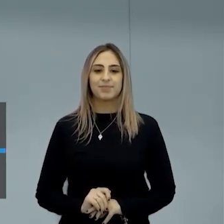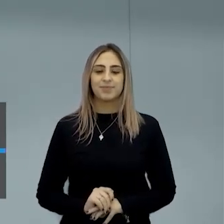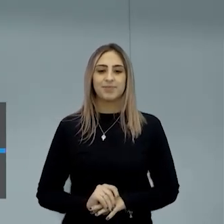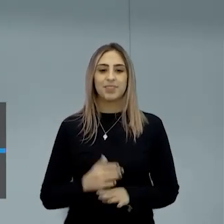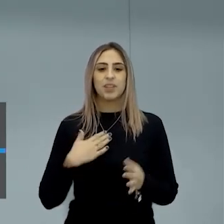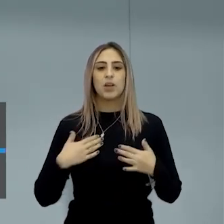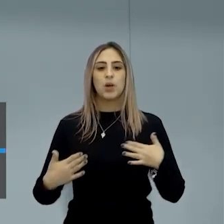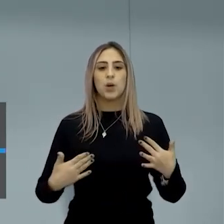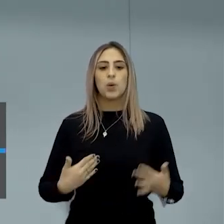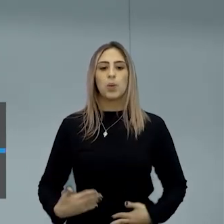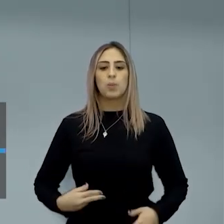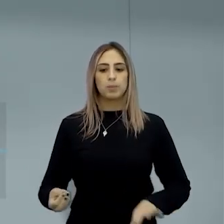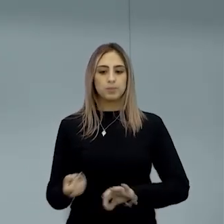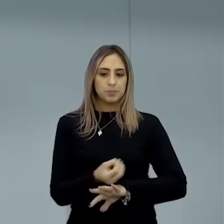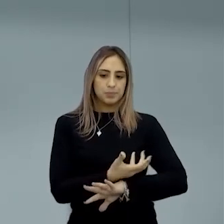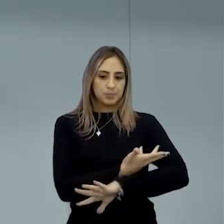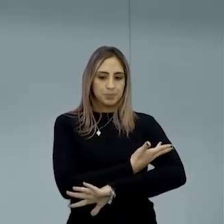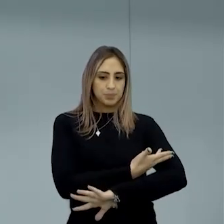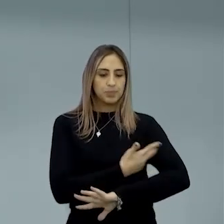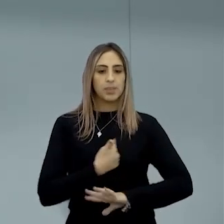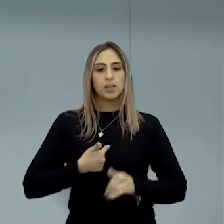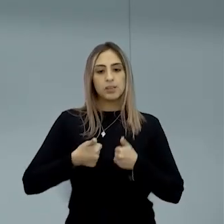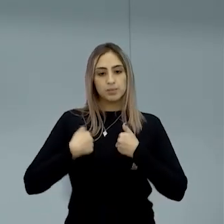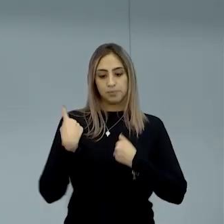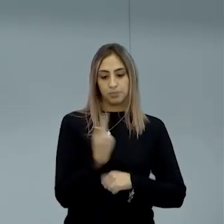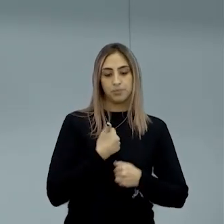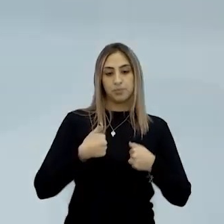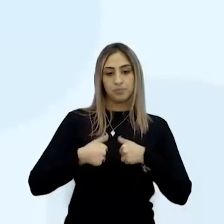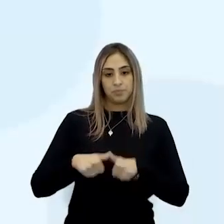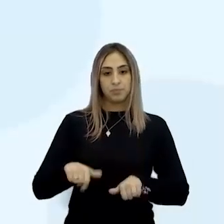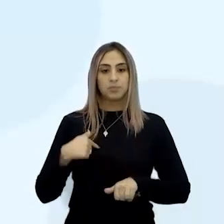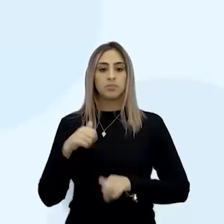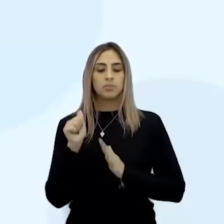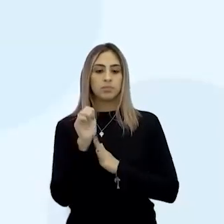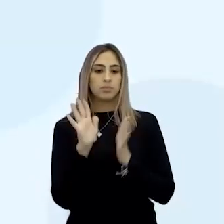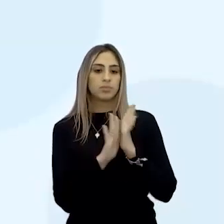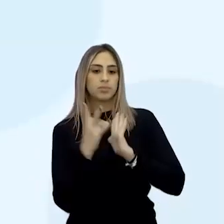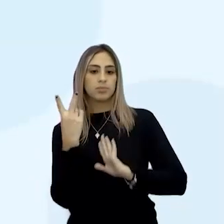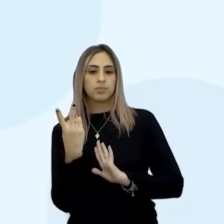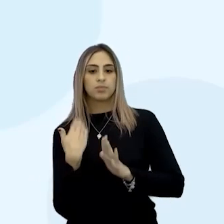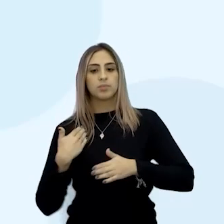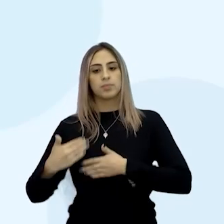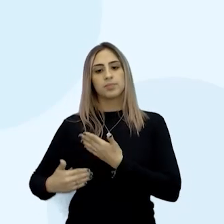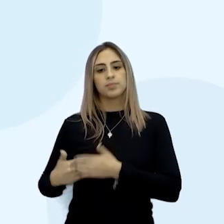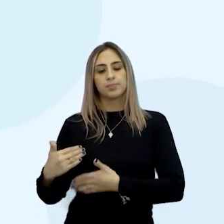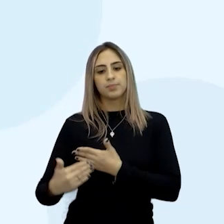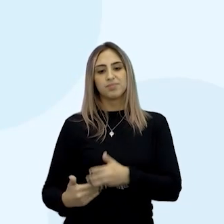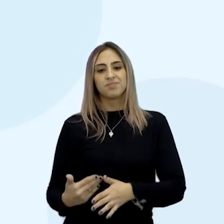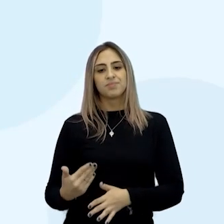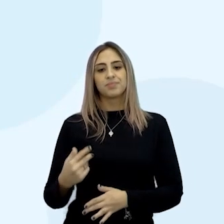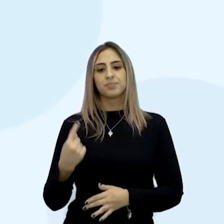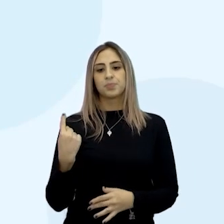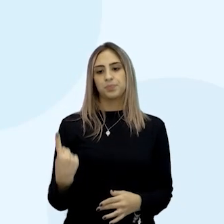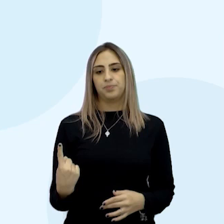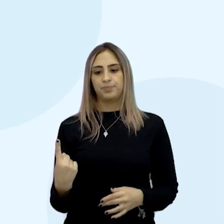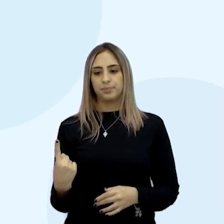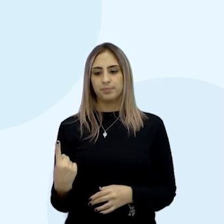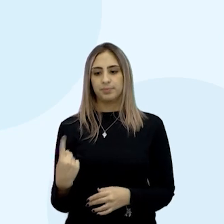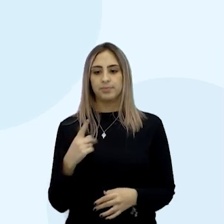corpo e emoção. Estamos na atividade 2, no desenvolvimento 1.